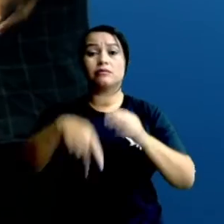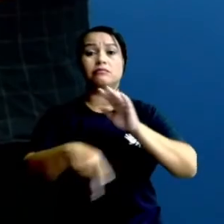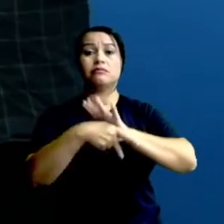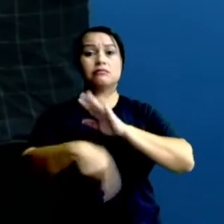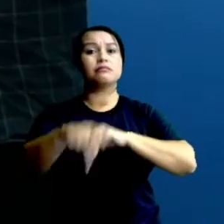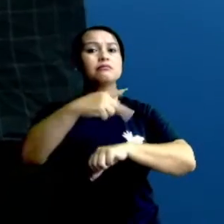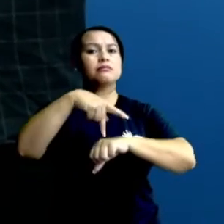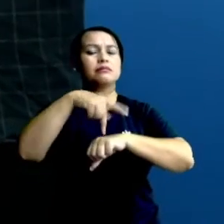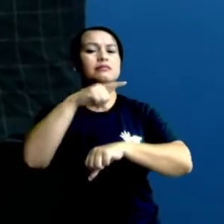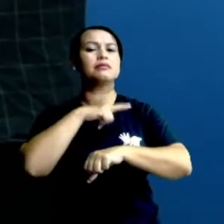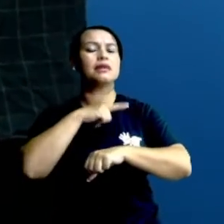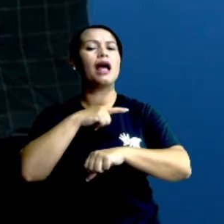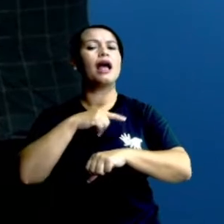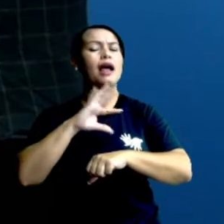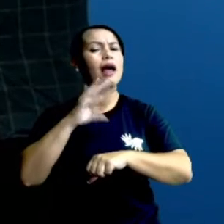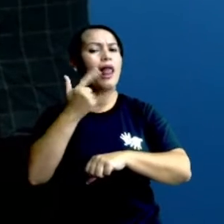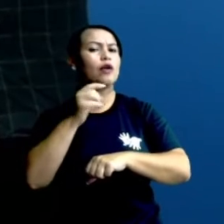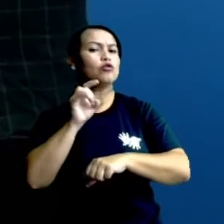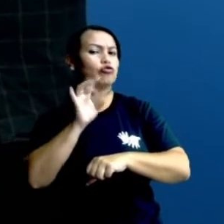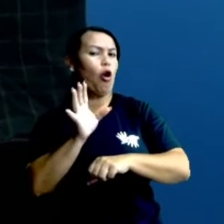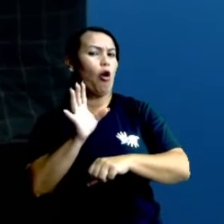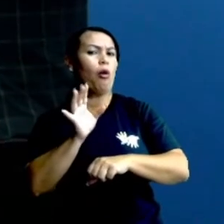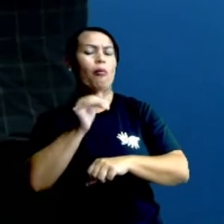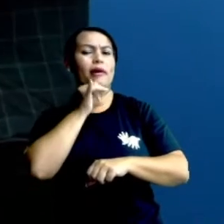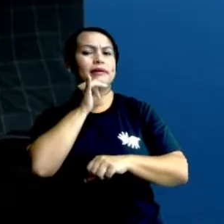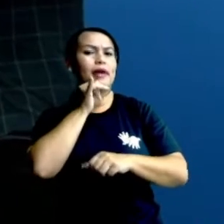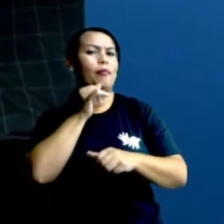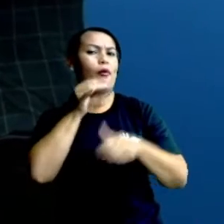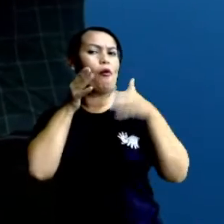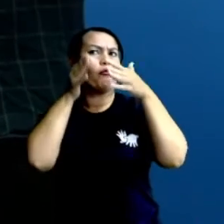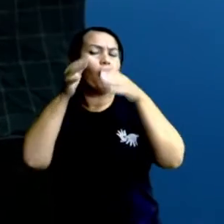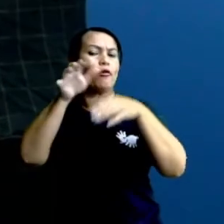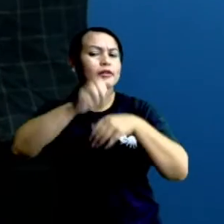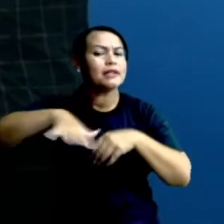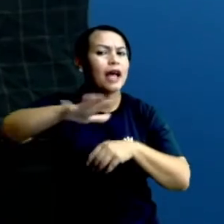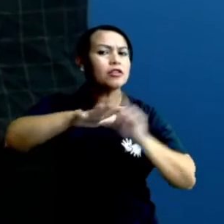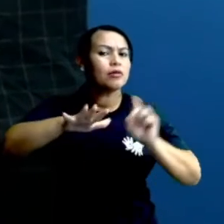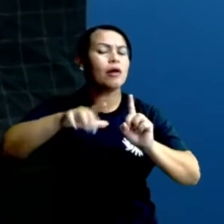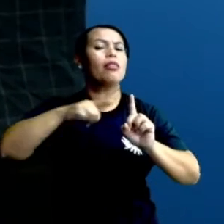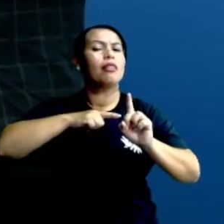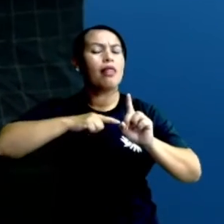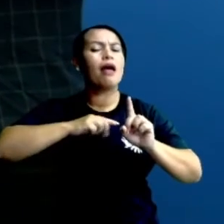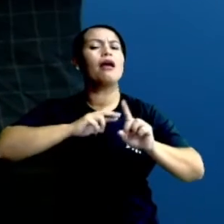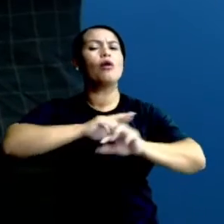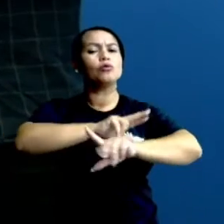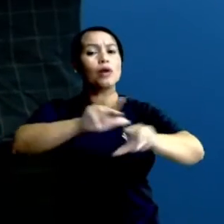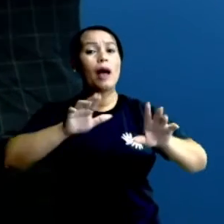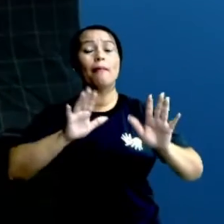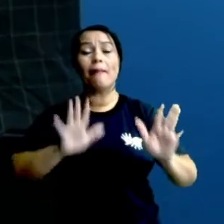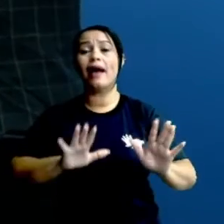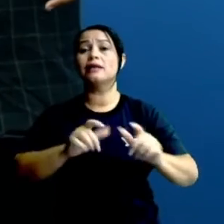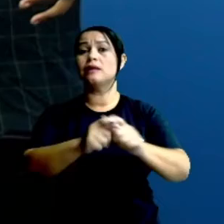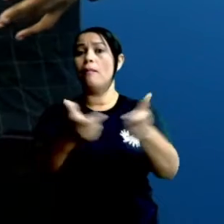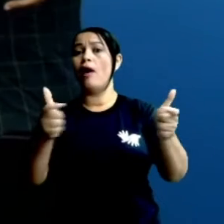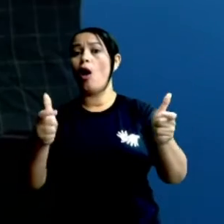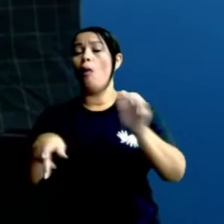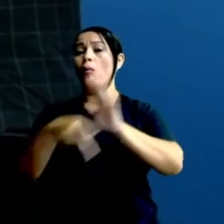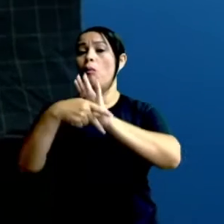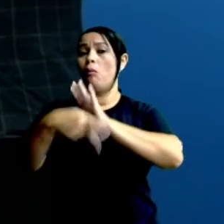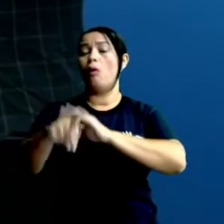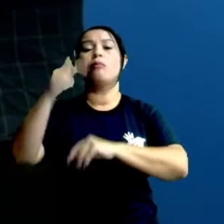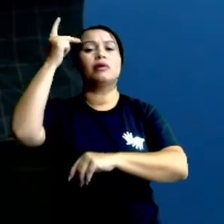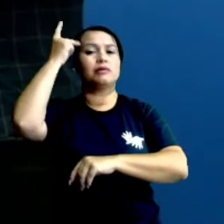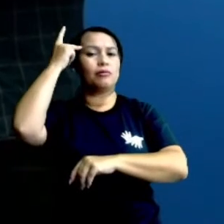se concentra. Lógico, a produção de veículos não acontece somente nessa região, mas a maior parte dessa produção